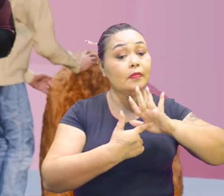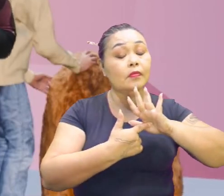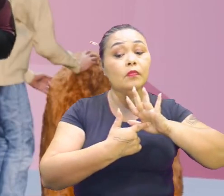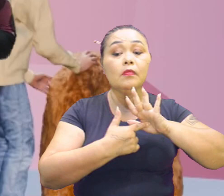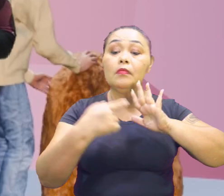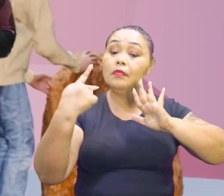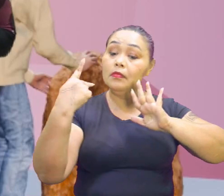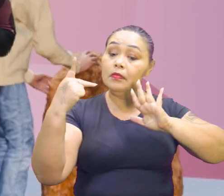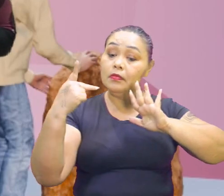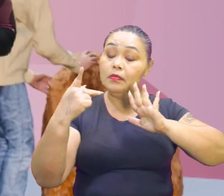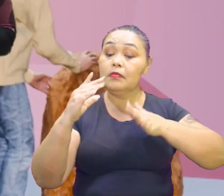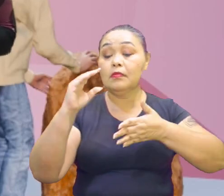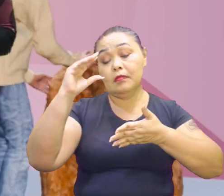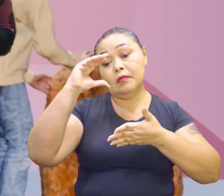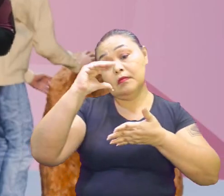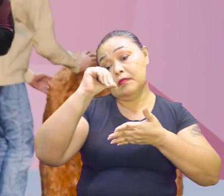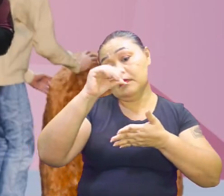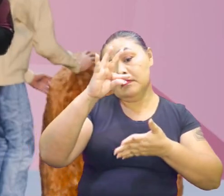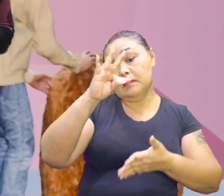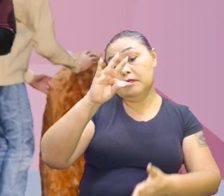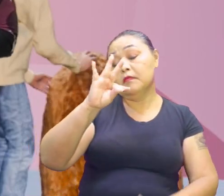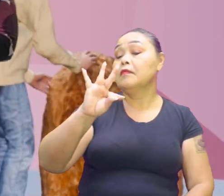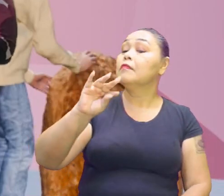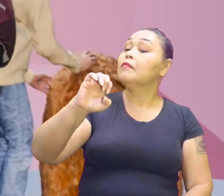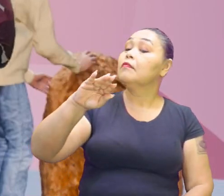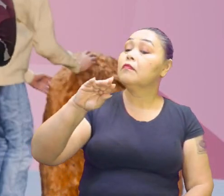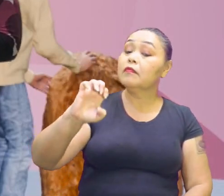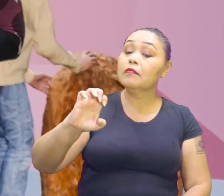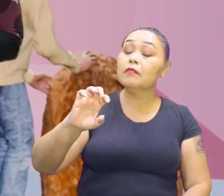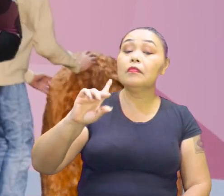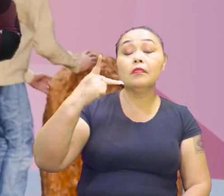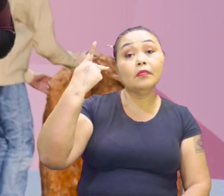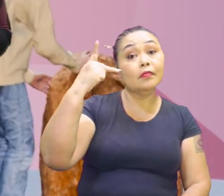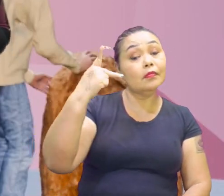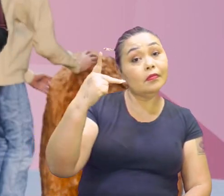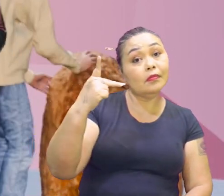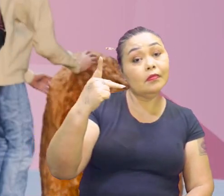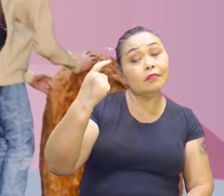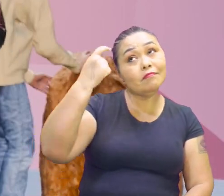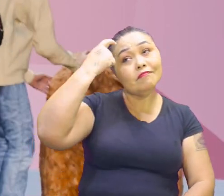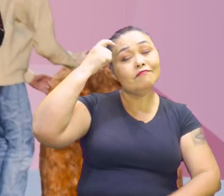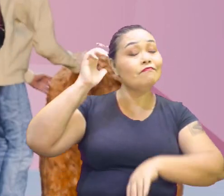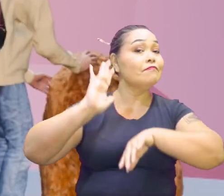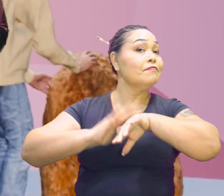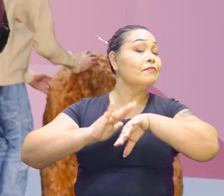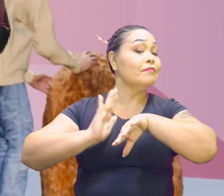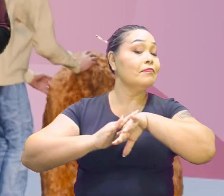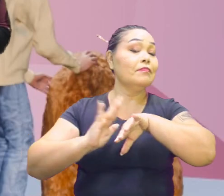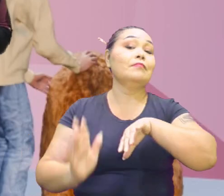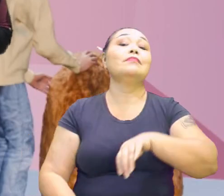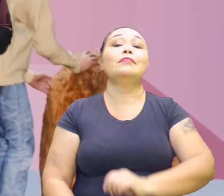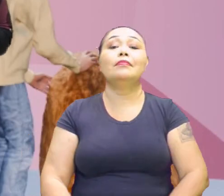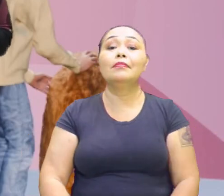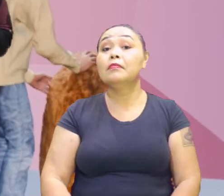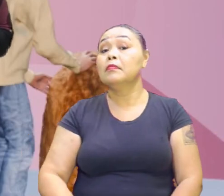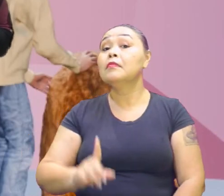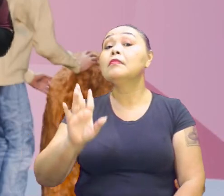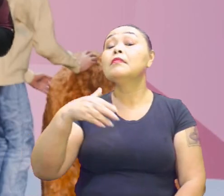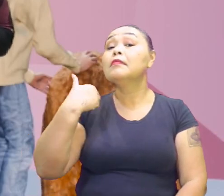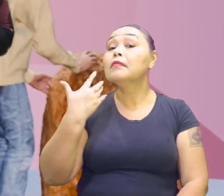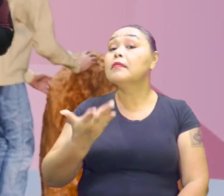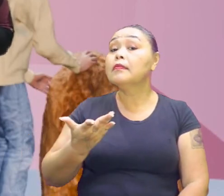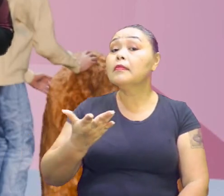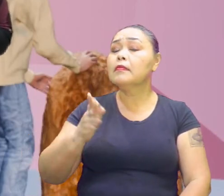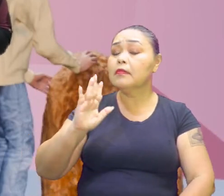Apresentar a sua tese. Mas o que é tese, né? A sua ideia, tá bom? E com